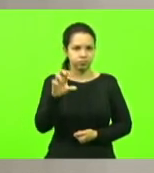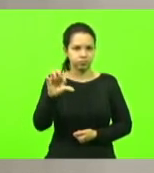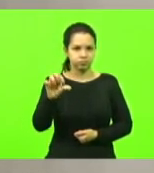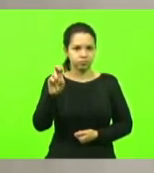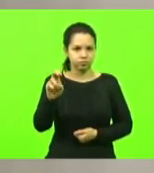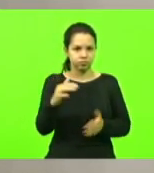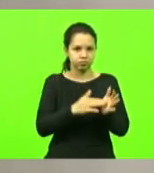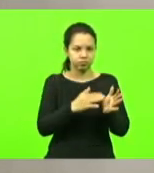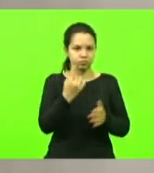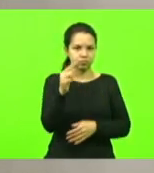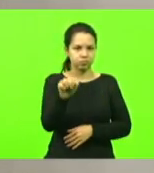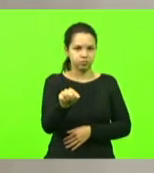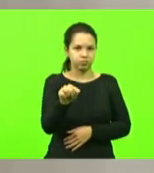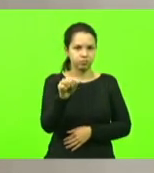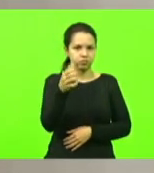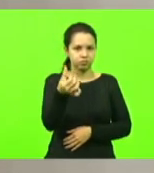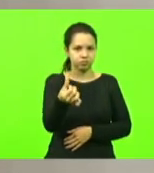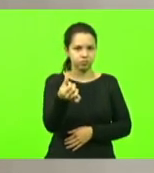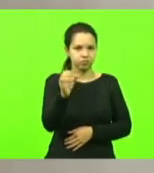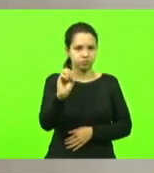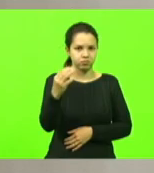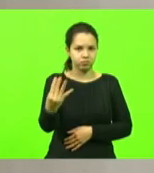1595 a 1604.